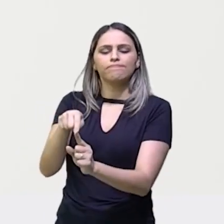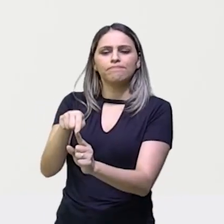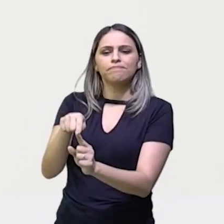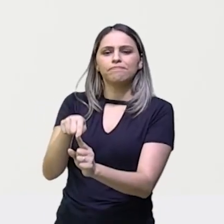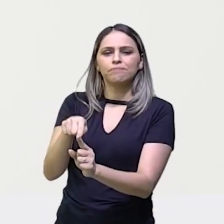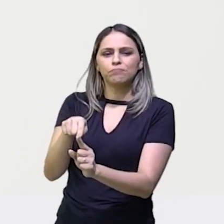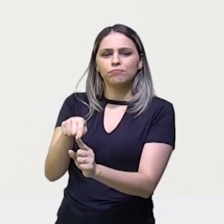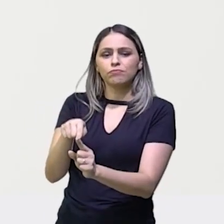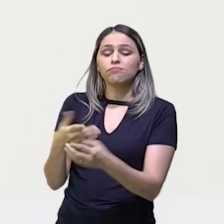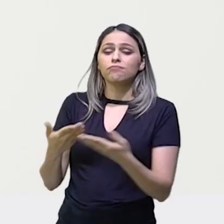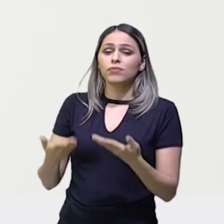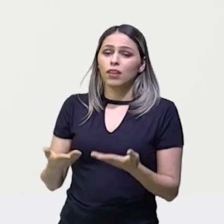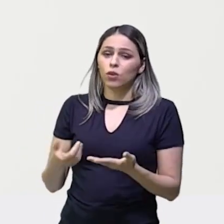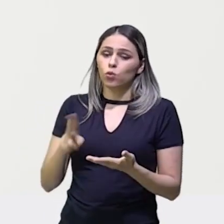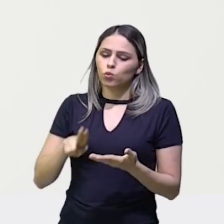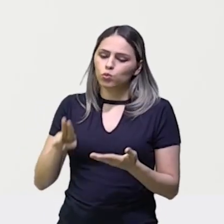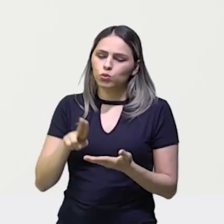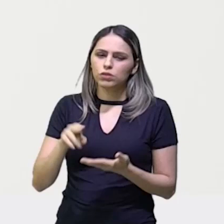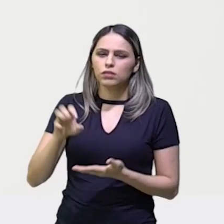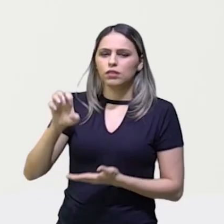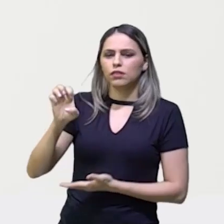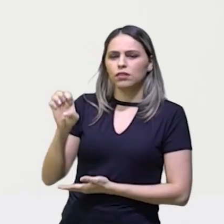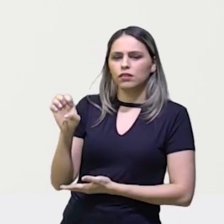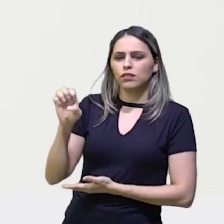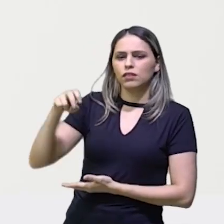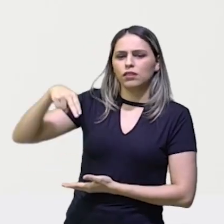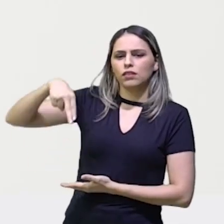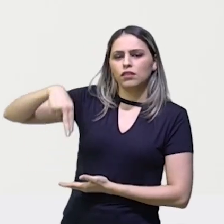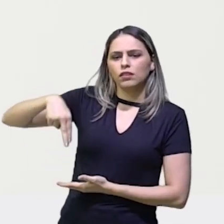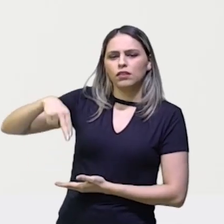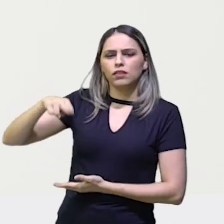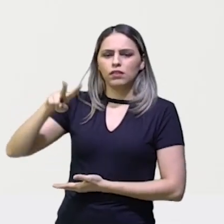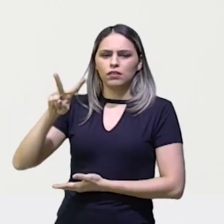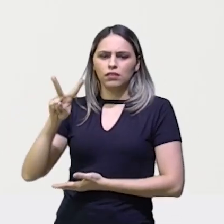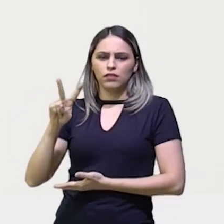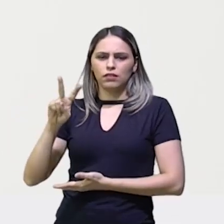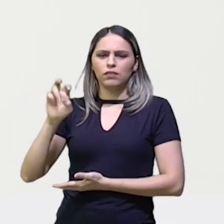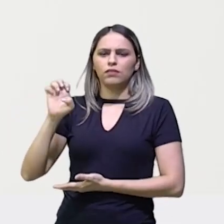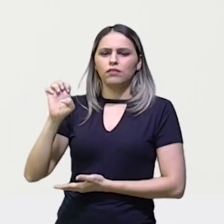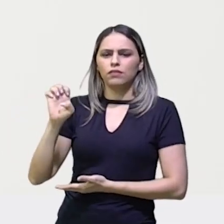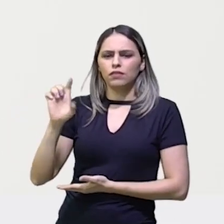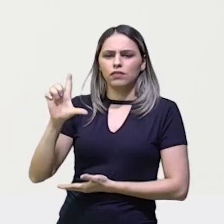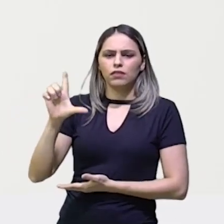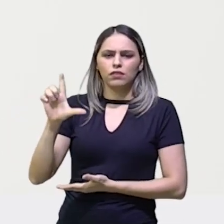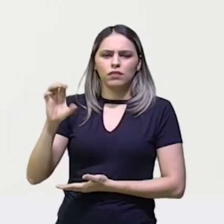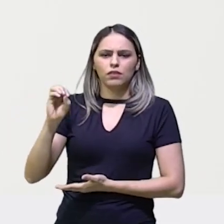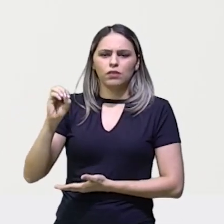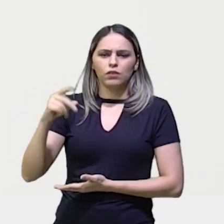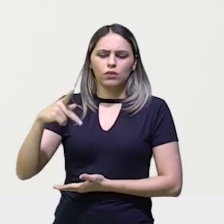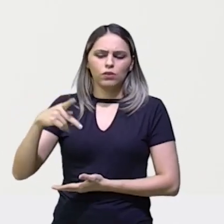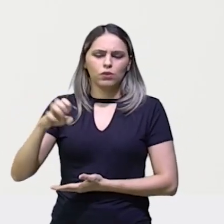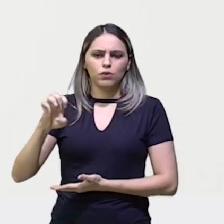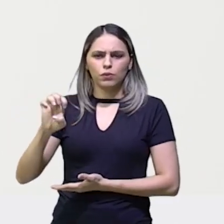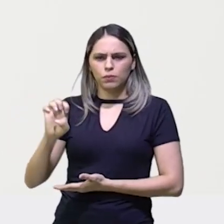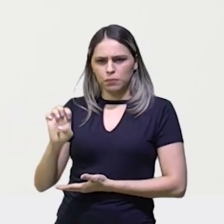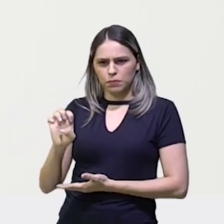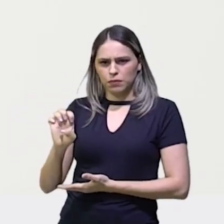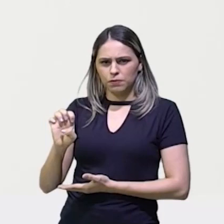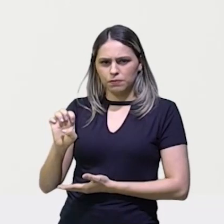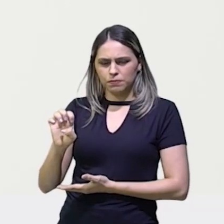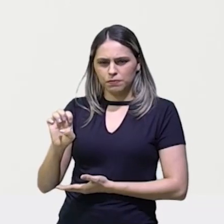Nessa parte de trás, deixa eu só apagar para nossa letra ficar bem bonitinha, certo? Para